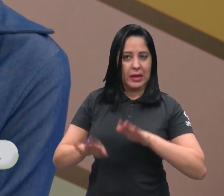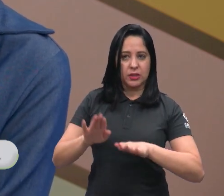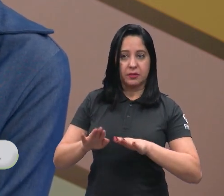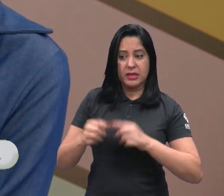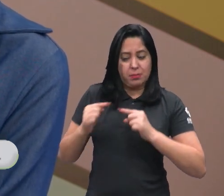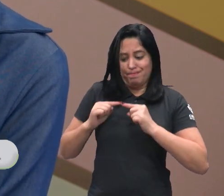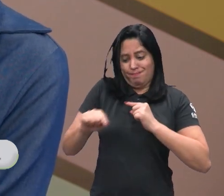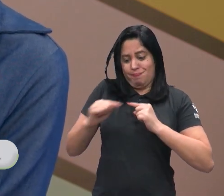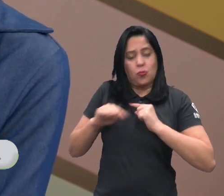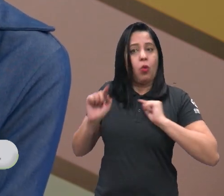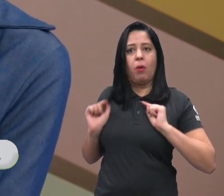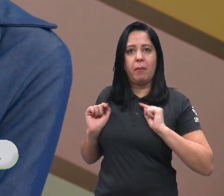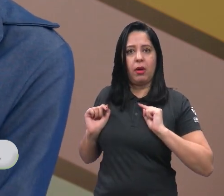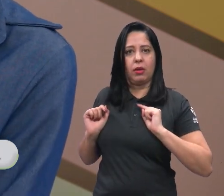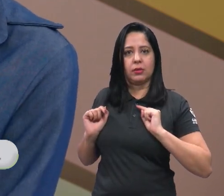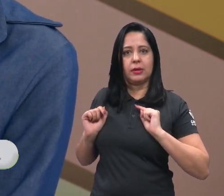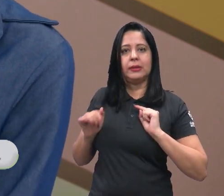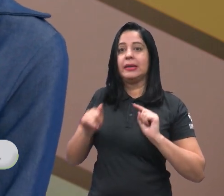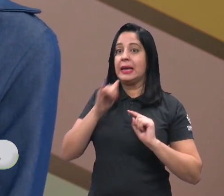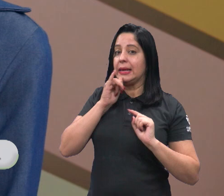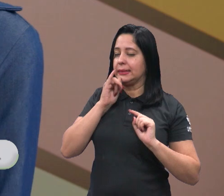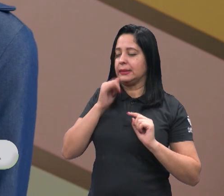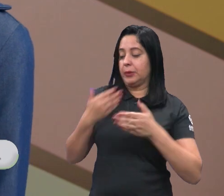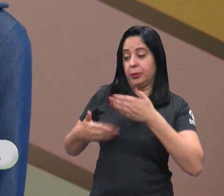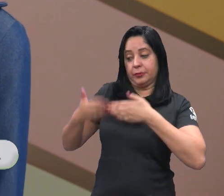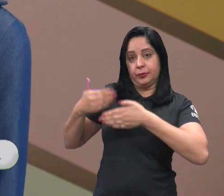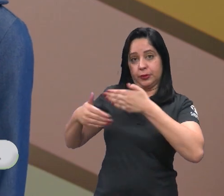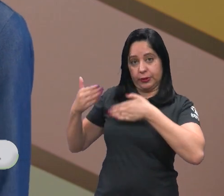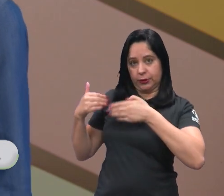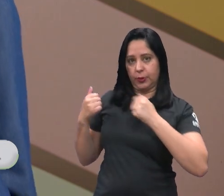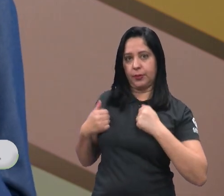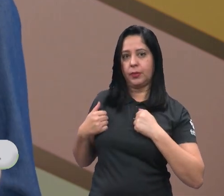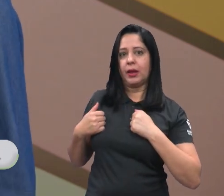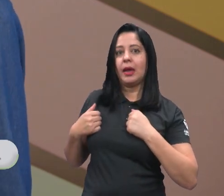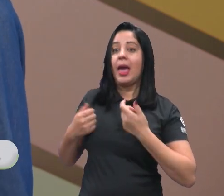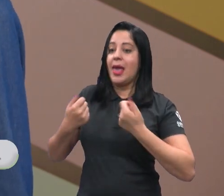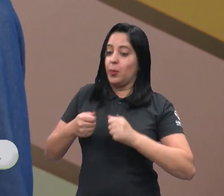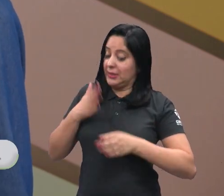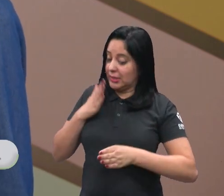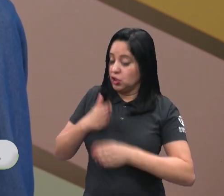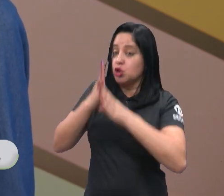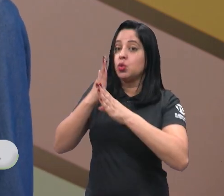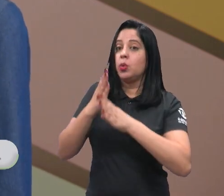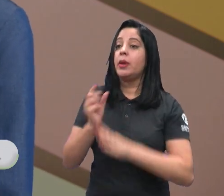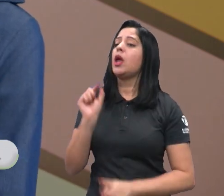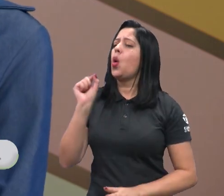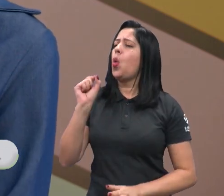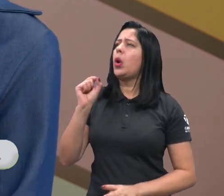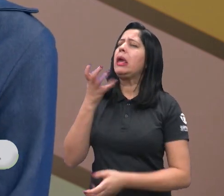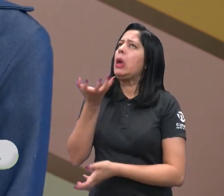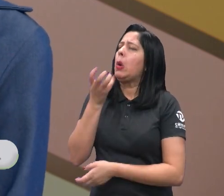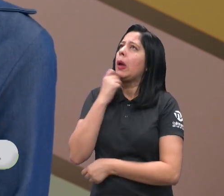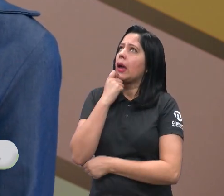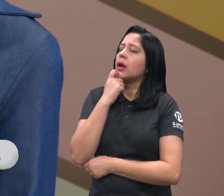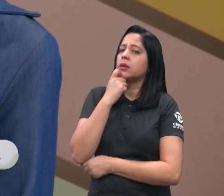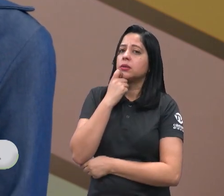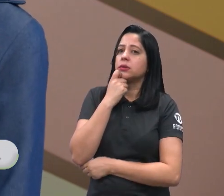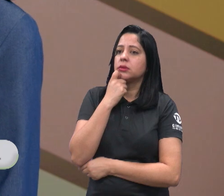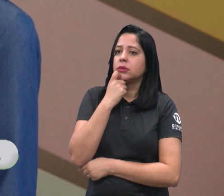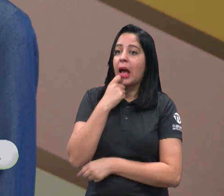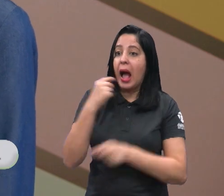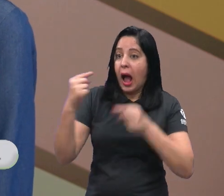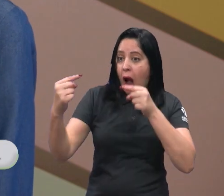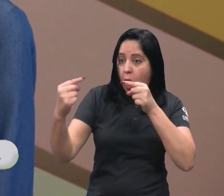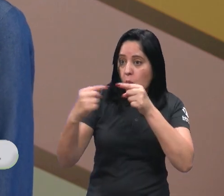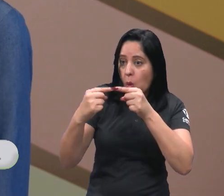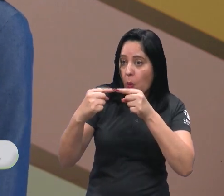você quer, então vamos voltar 2 passos atrás. Primeiro eu preciso descobrir o que eu quero, Sim. né? Para eu alinhar os meus comportamentos e as